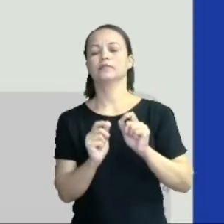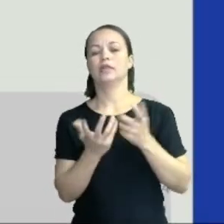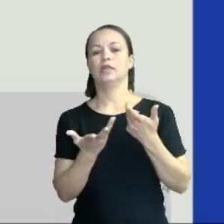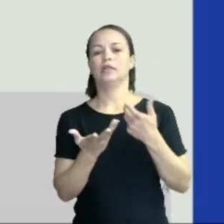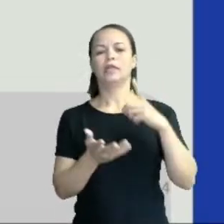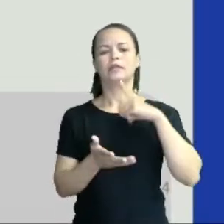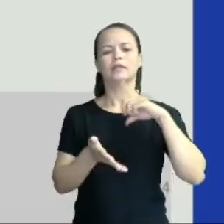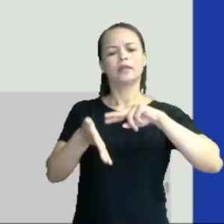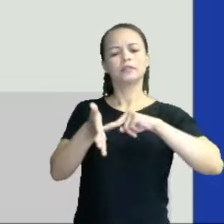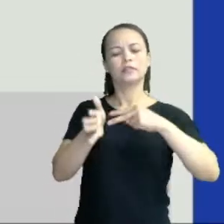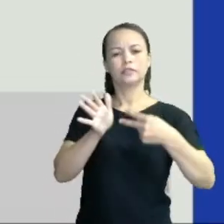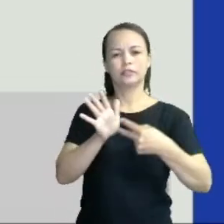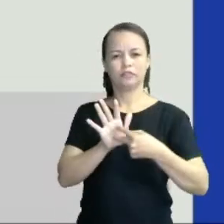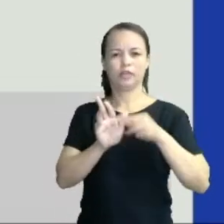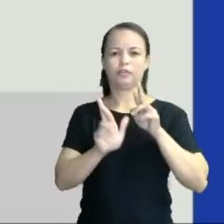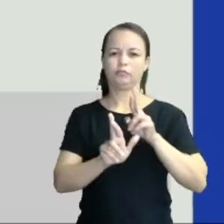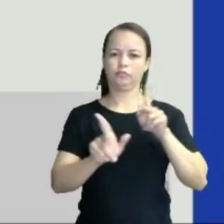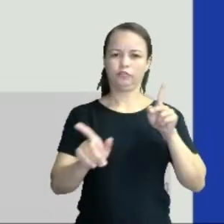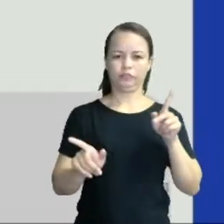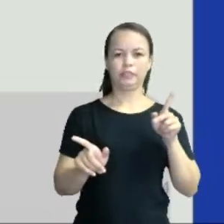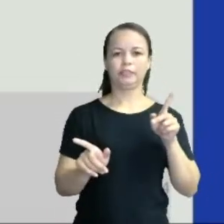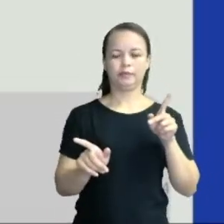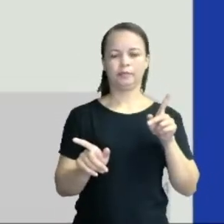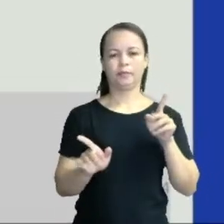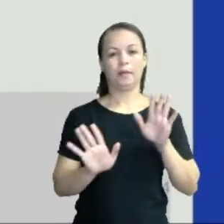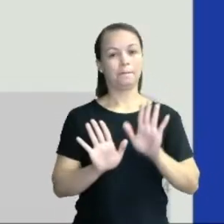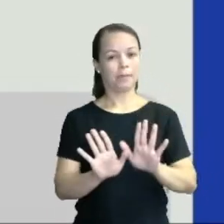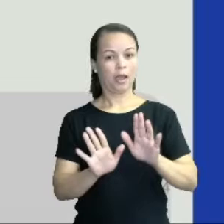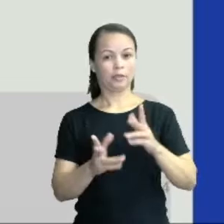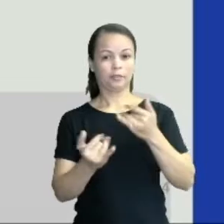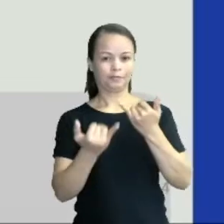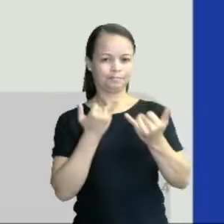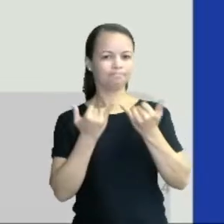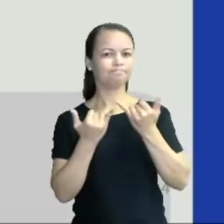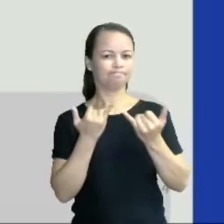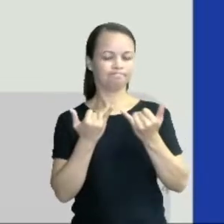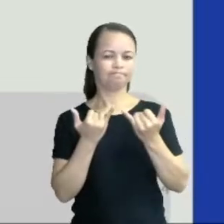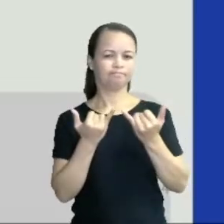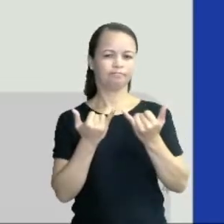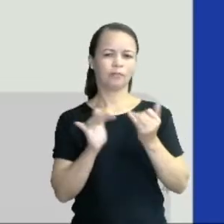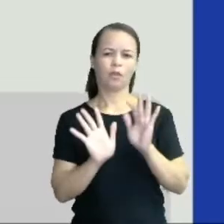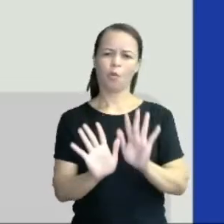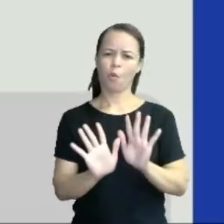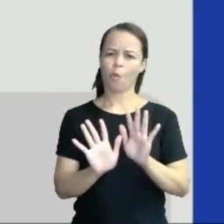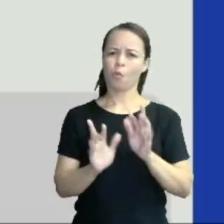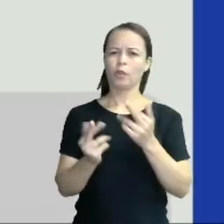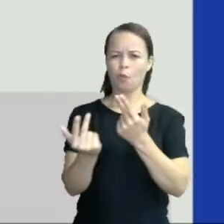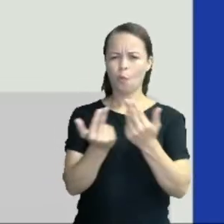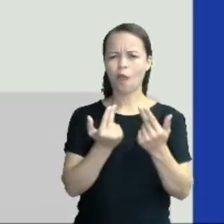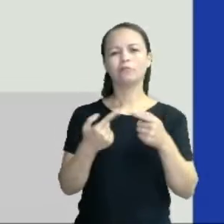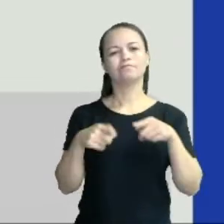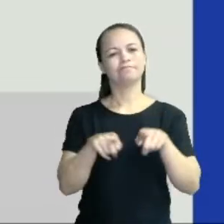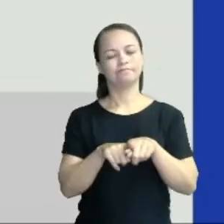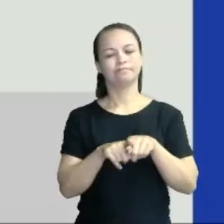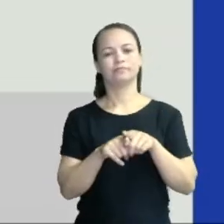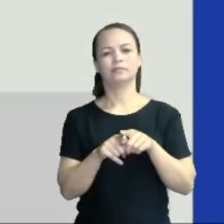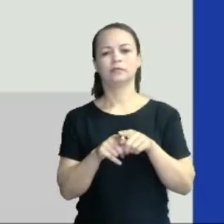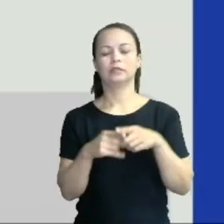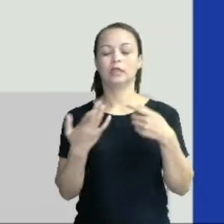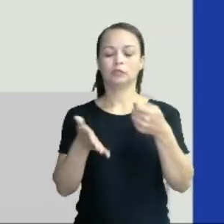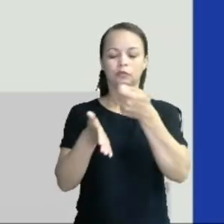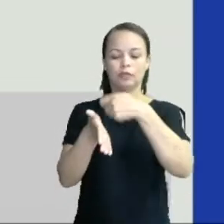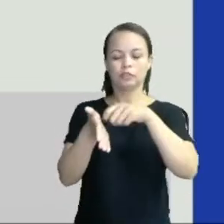possuem significados diferentes, mas são parecidas ou até iguais, tanto